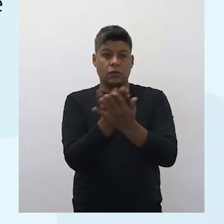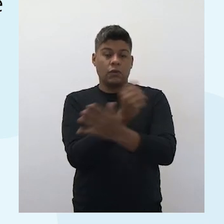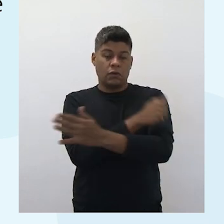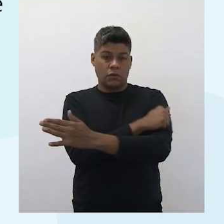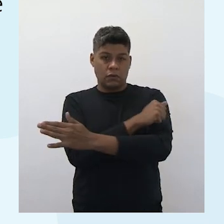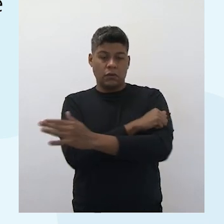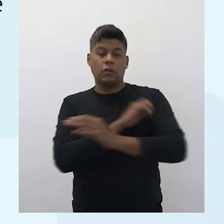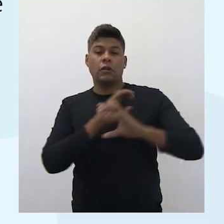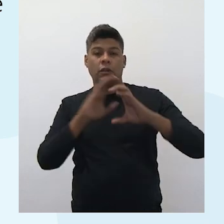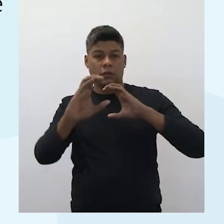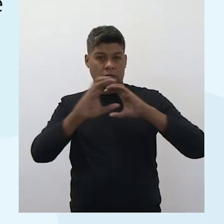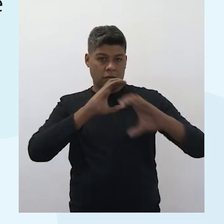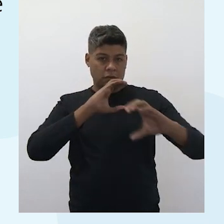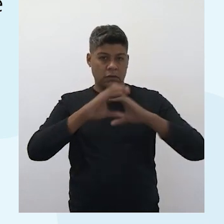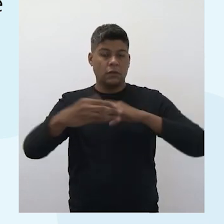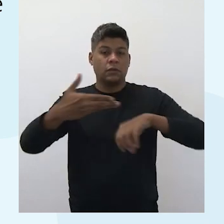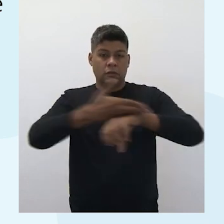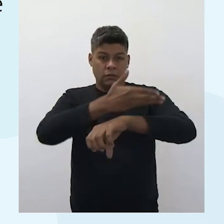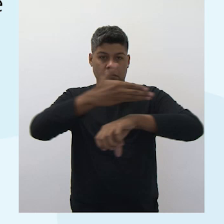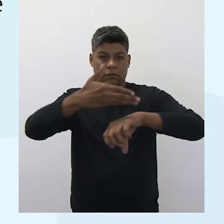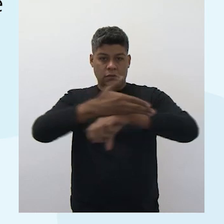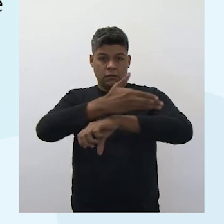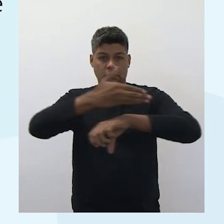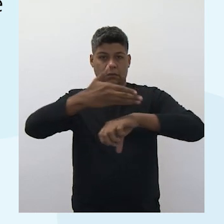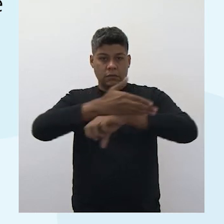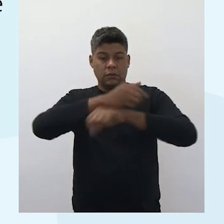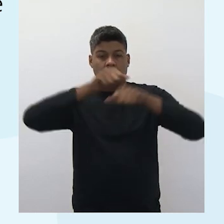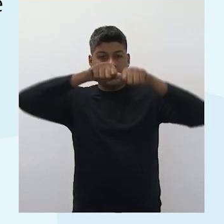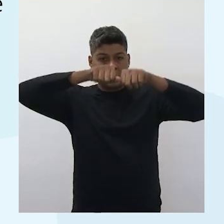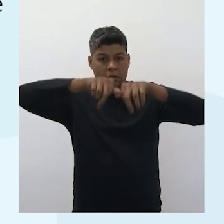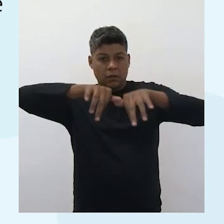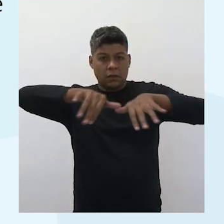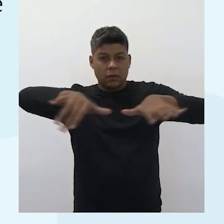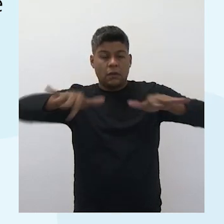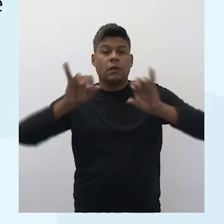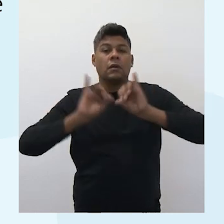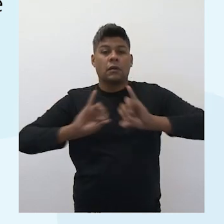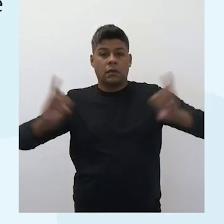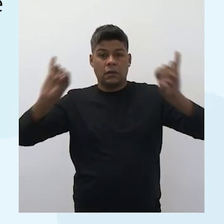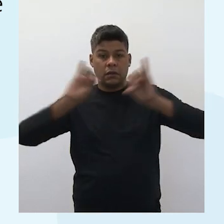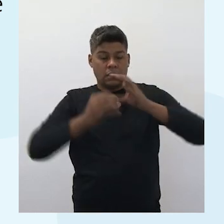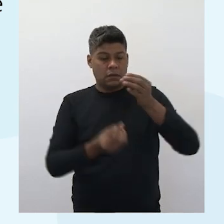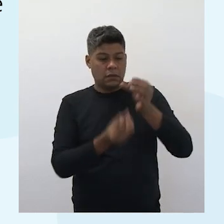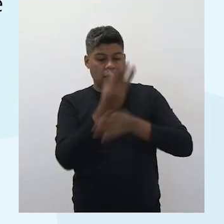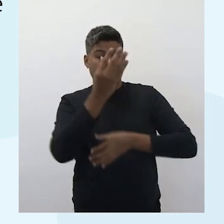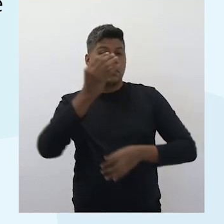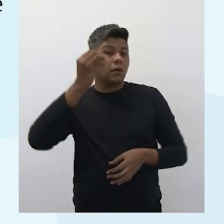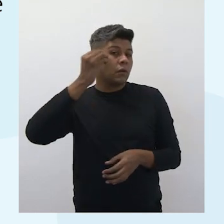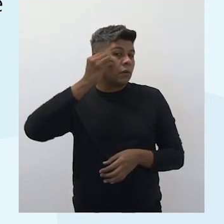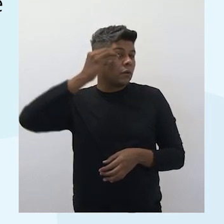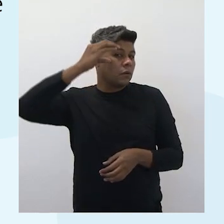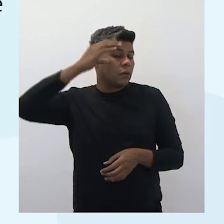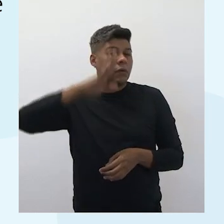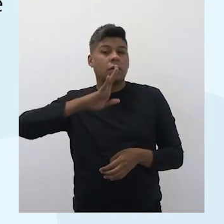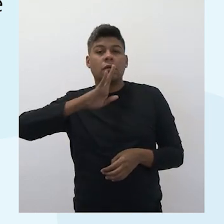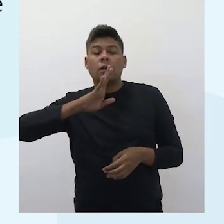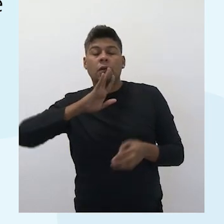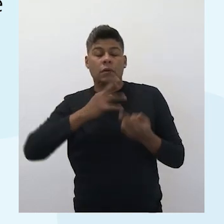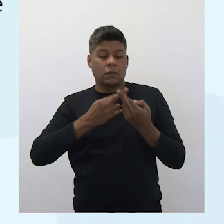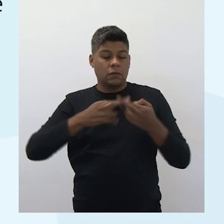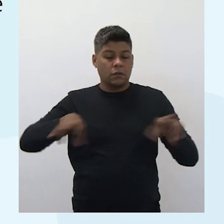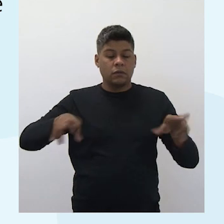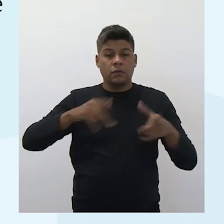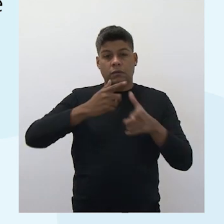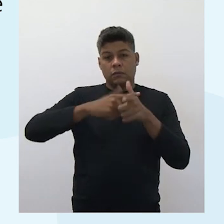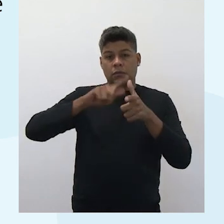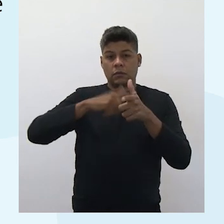se comunicar, acessar e disseminar informações, produzir conhecimentos, resolver problema,